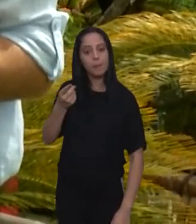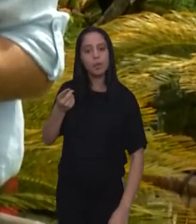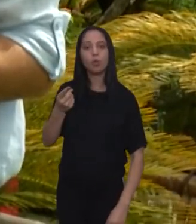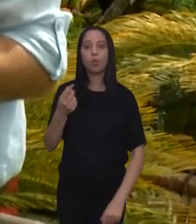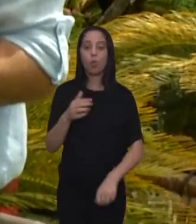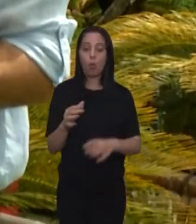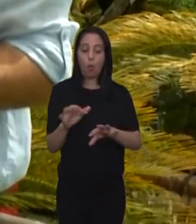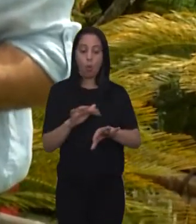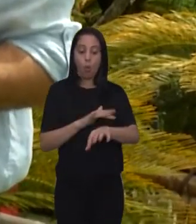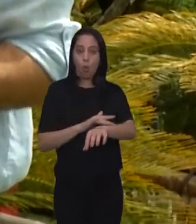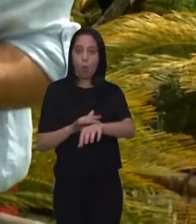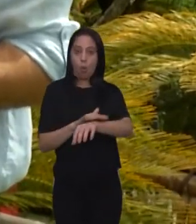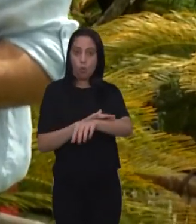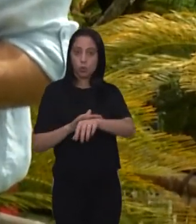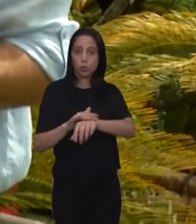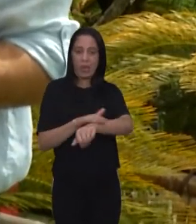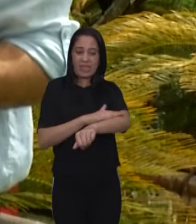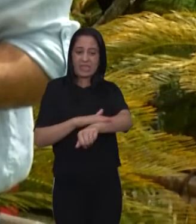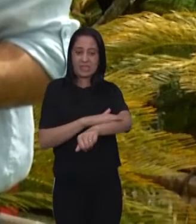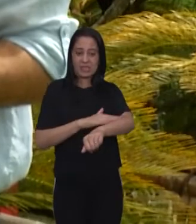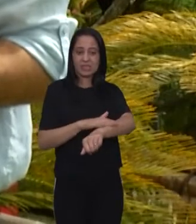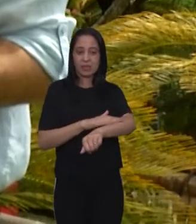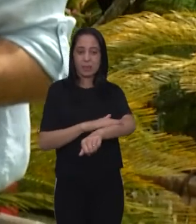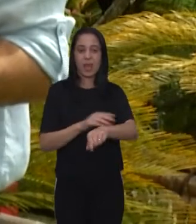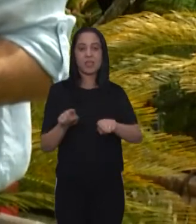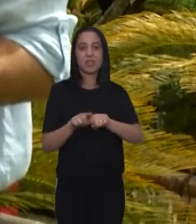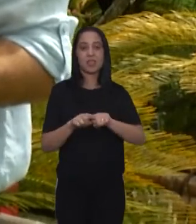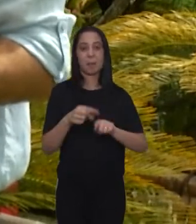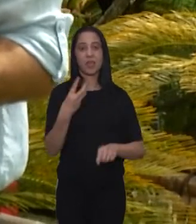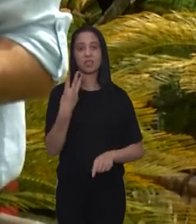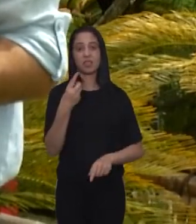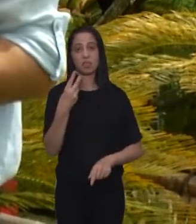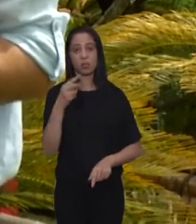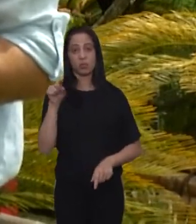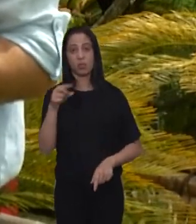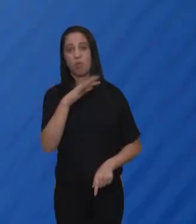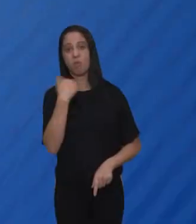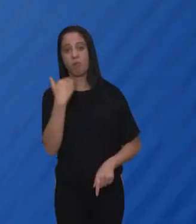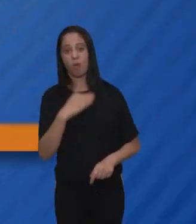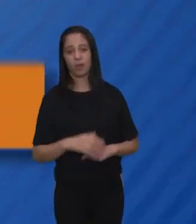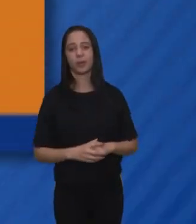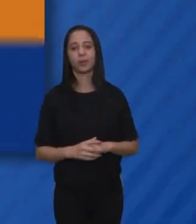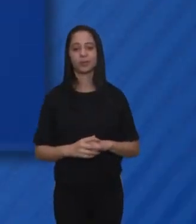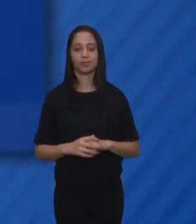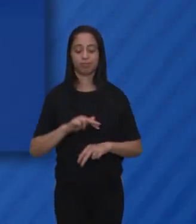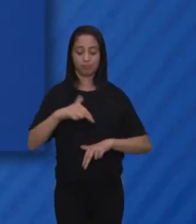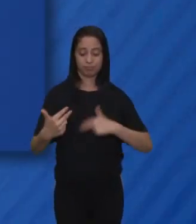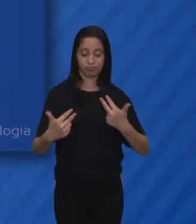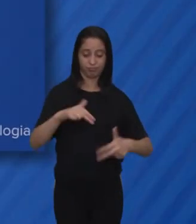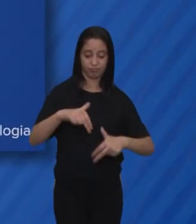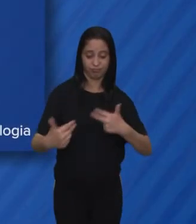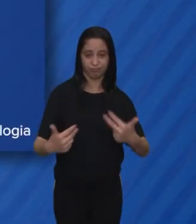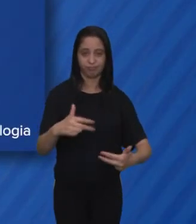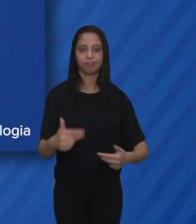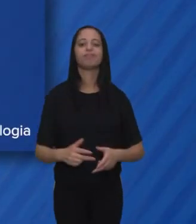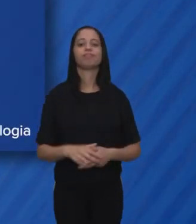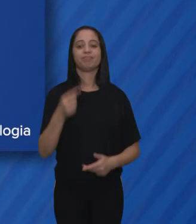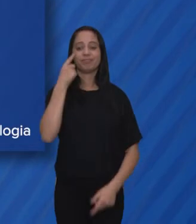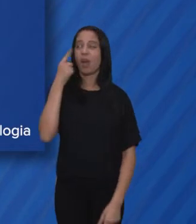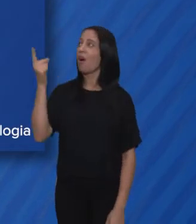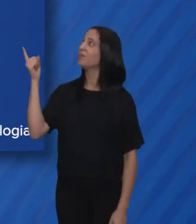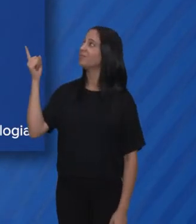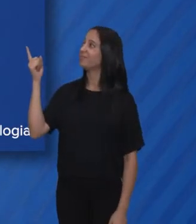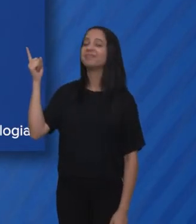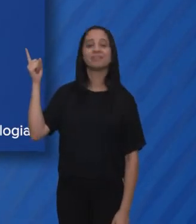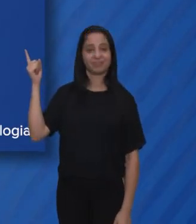diagnóstico da doença que causou 32 mil mortes no país durante esse período de acordo com os dados da Sociedade Brasileira